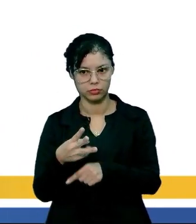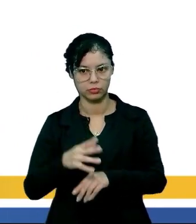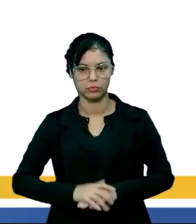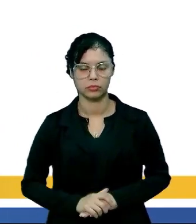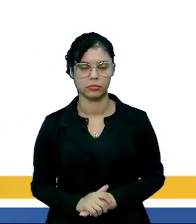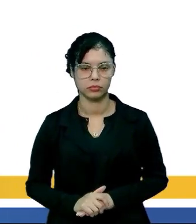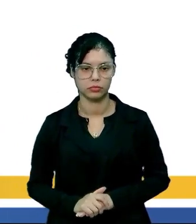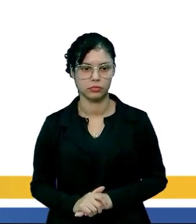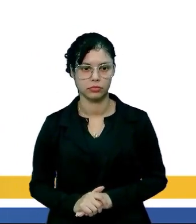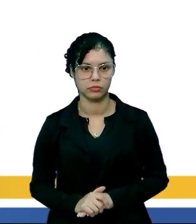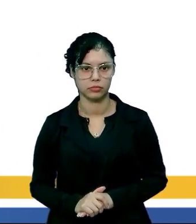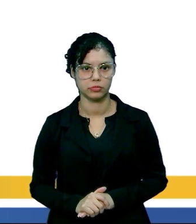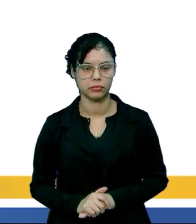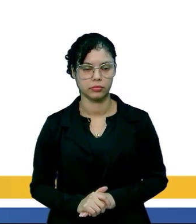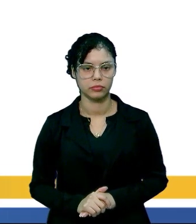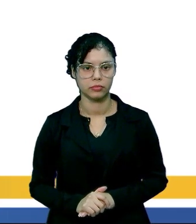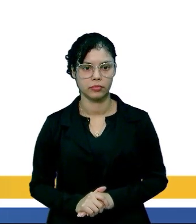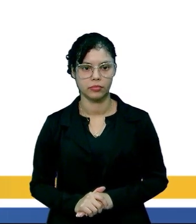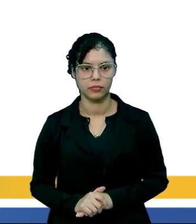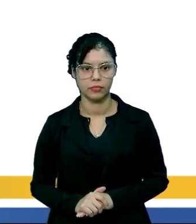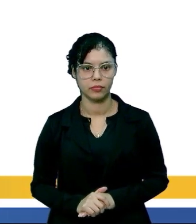a 1.000 raiz de 3.